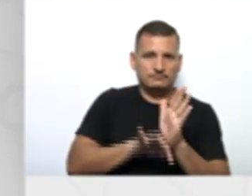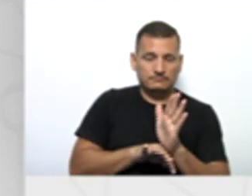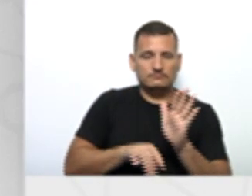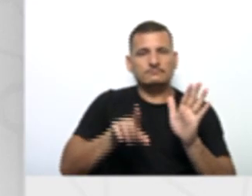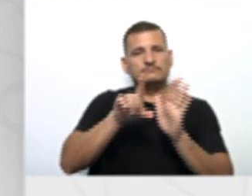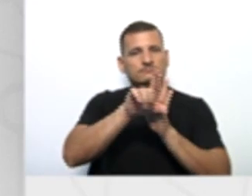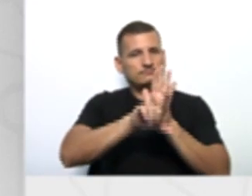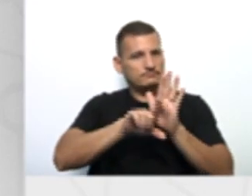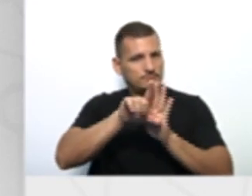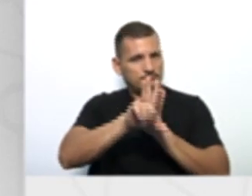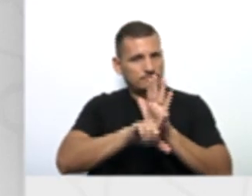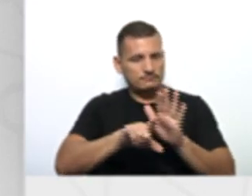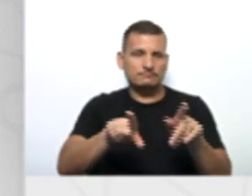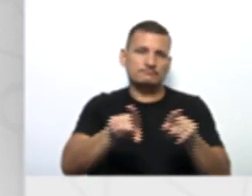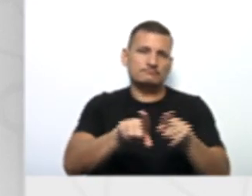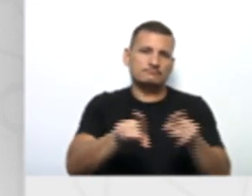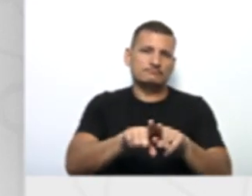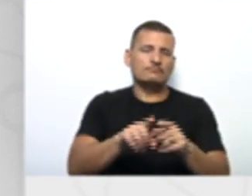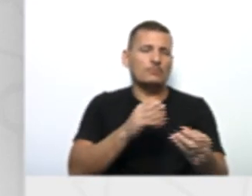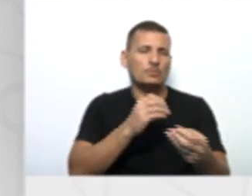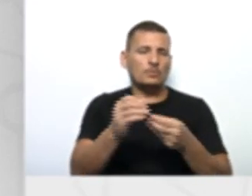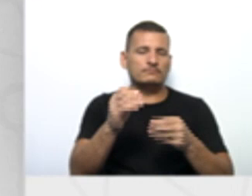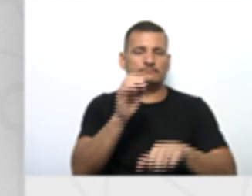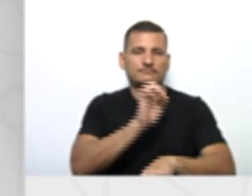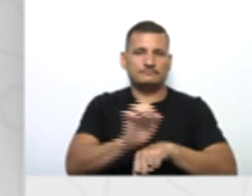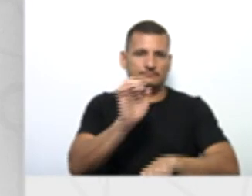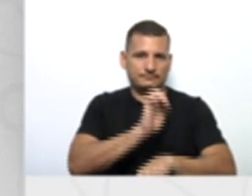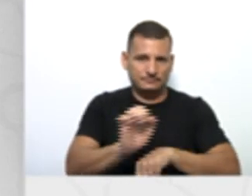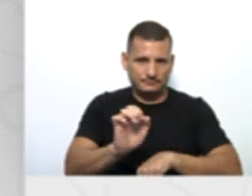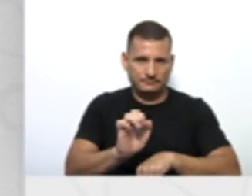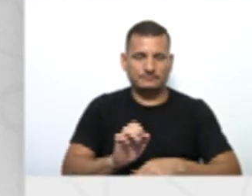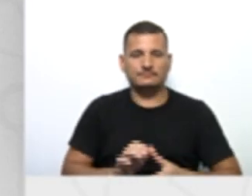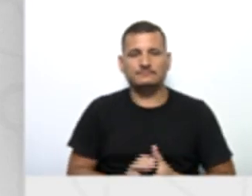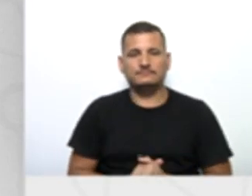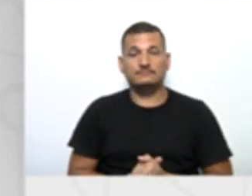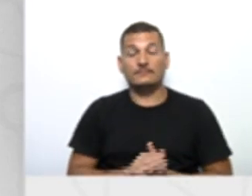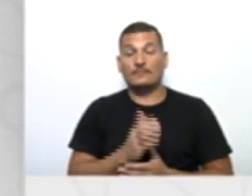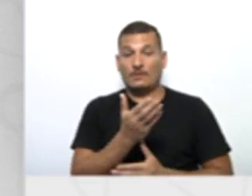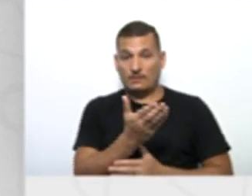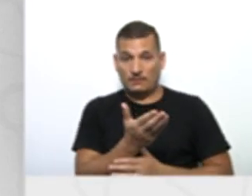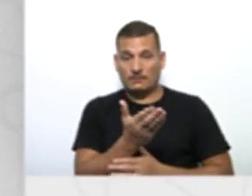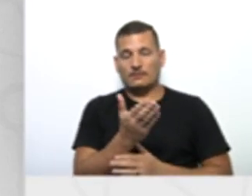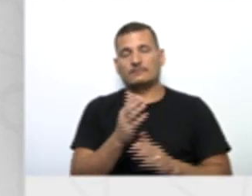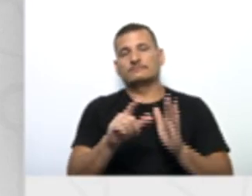e regulamentação do estágio. Muito bem, essa é a nossa ementa.